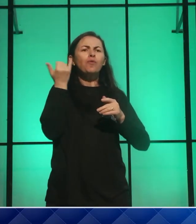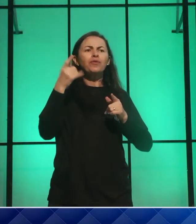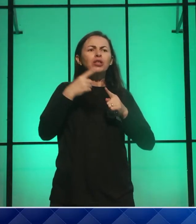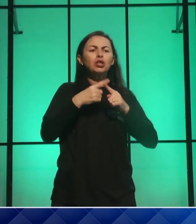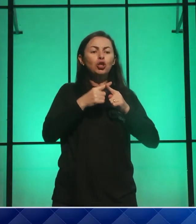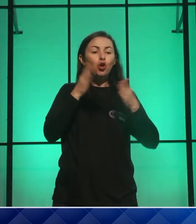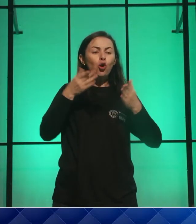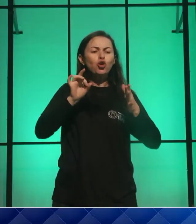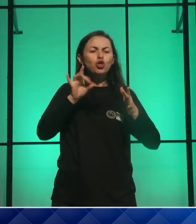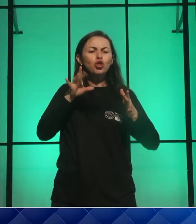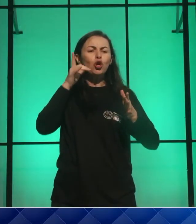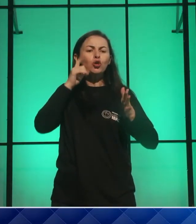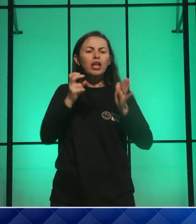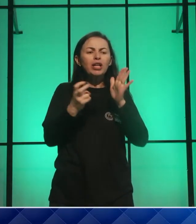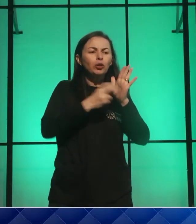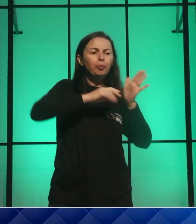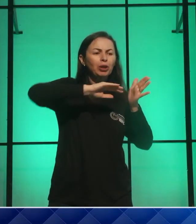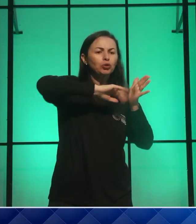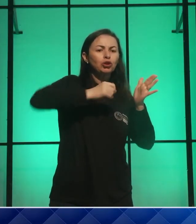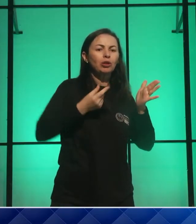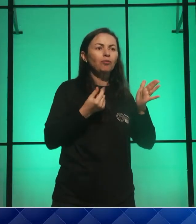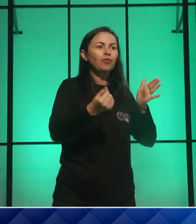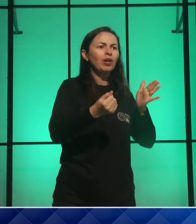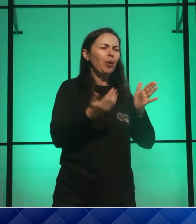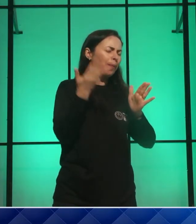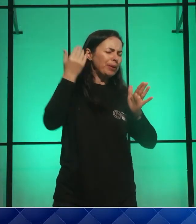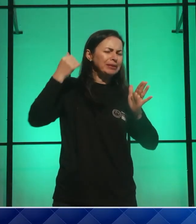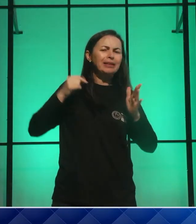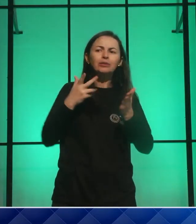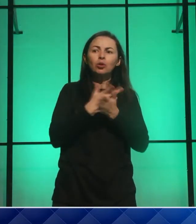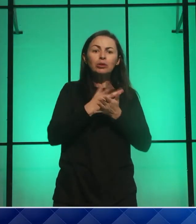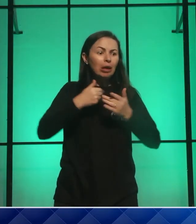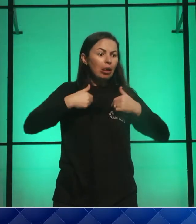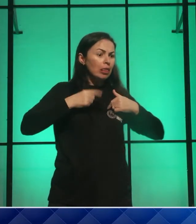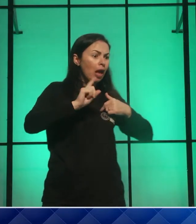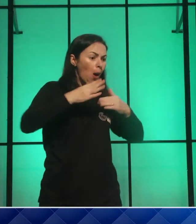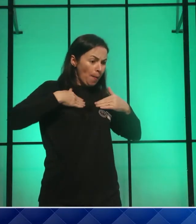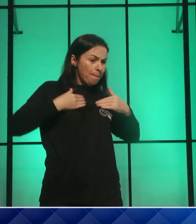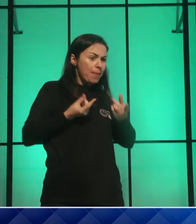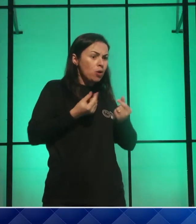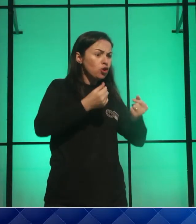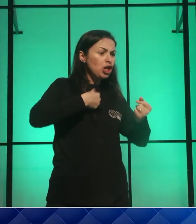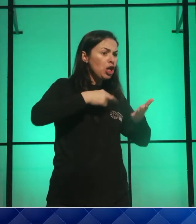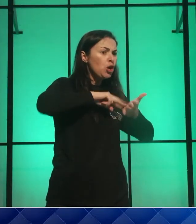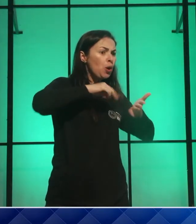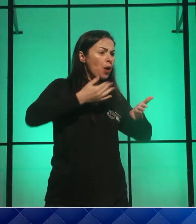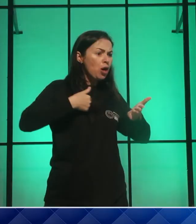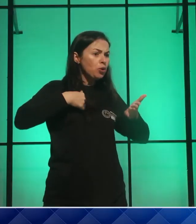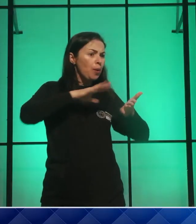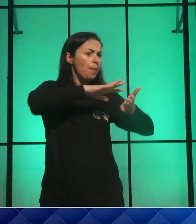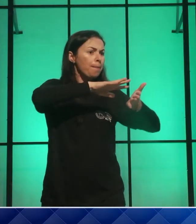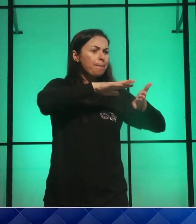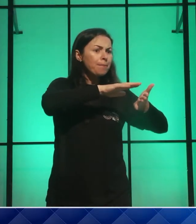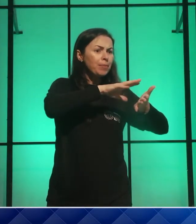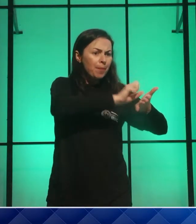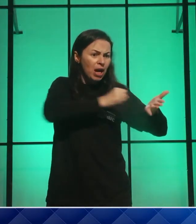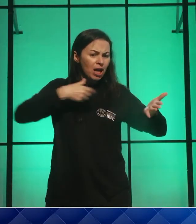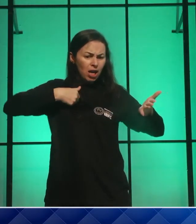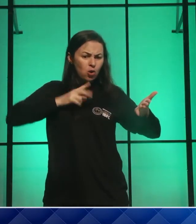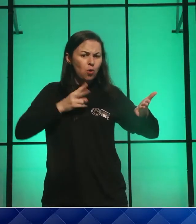tirar X. Nem me lembro mais quanto é que podia tirar do dinheiro. Mas o dinheiro é meu, está lá, meu dinheiro, é o meu salário. Não